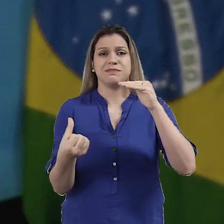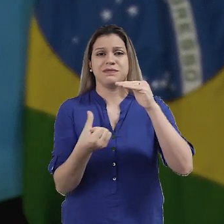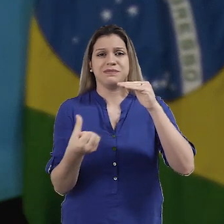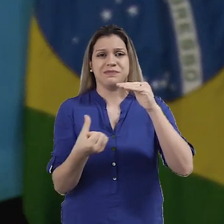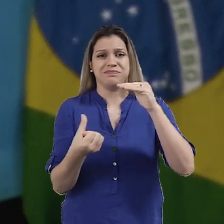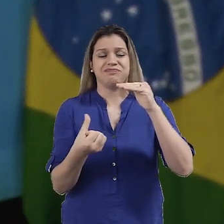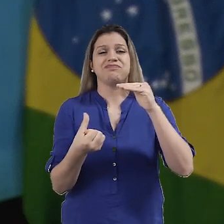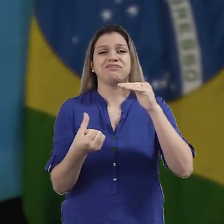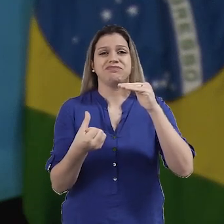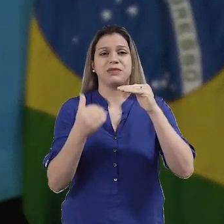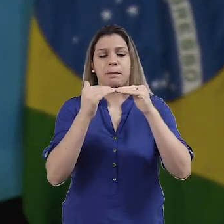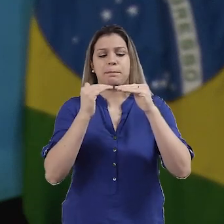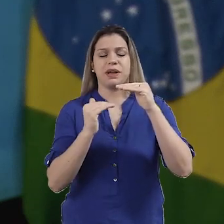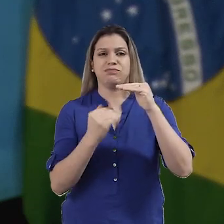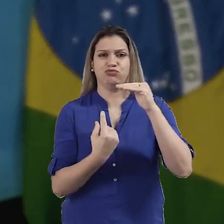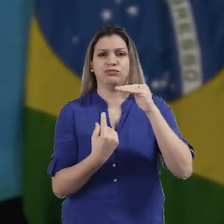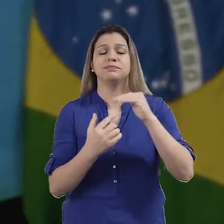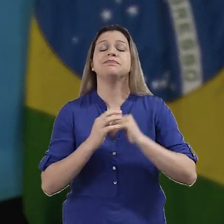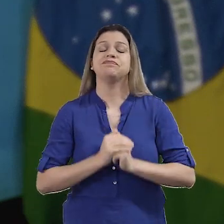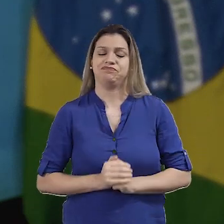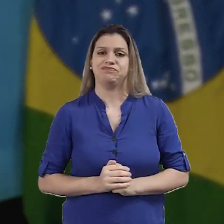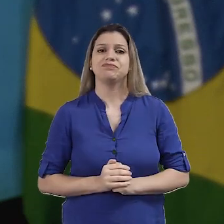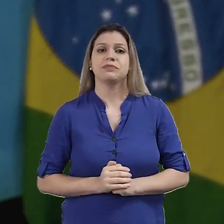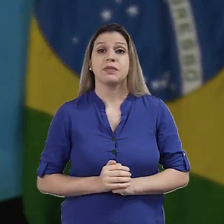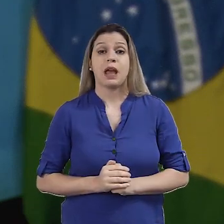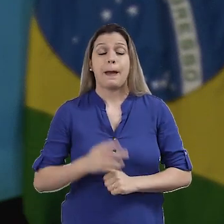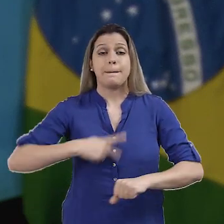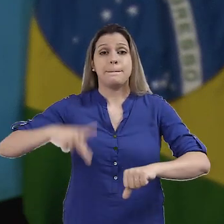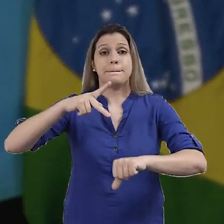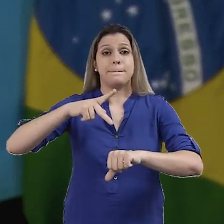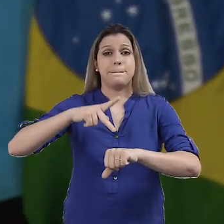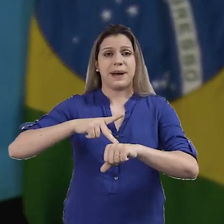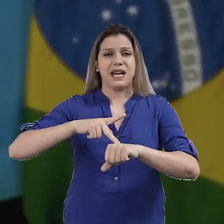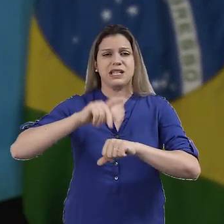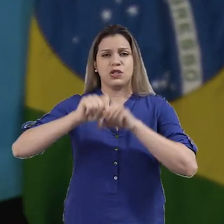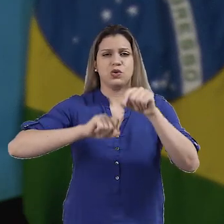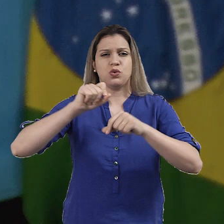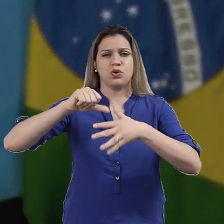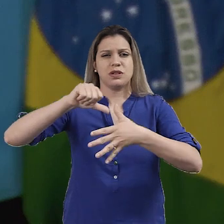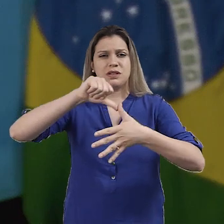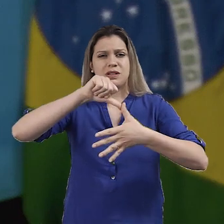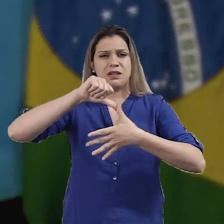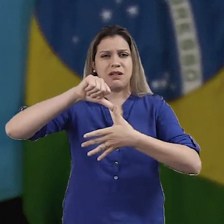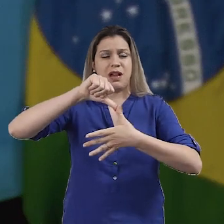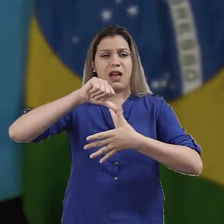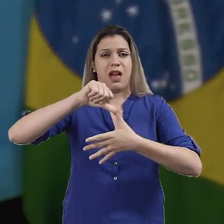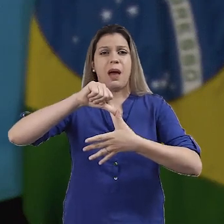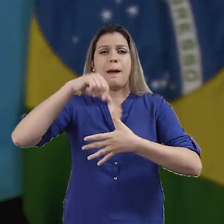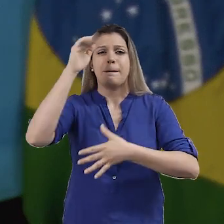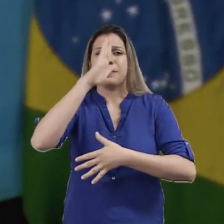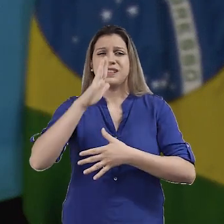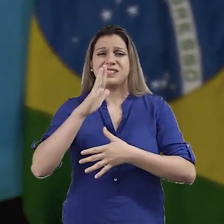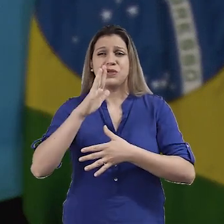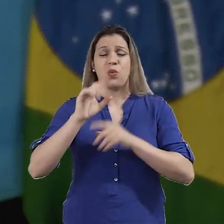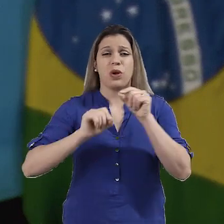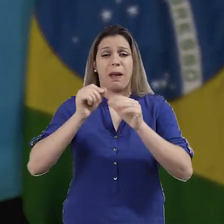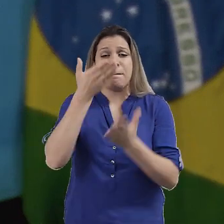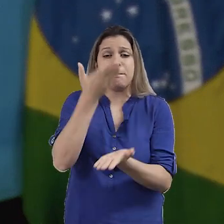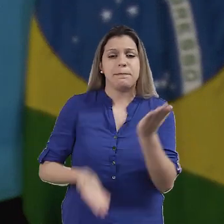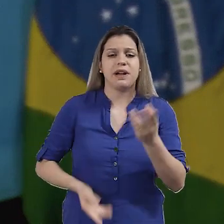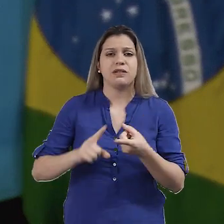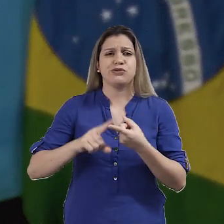caiu uma posição. Dentre os países da América Latina, o Brasil ficou atrás do Chile, Peru e